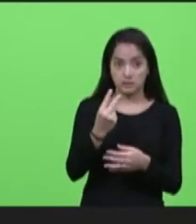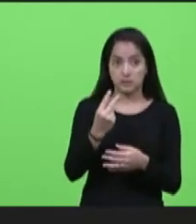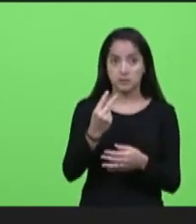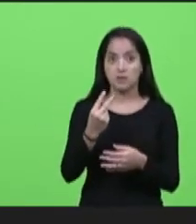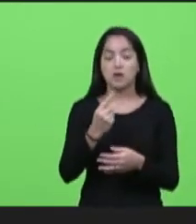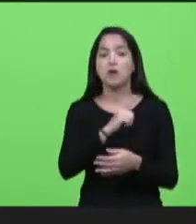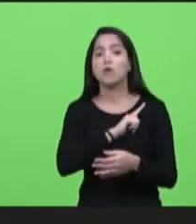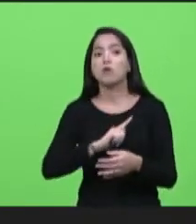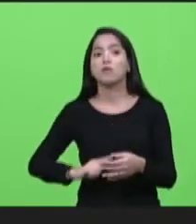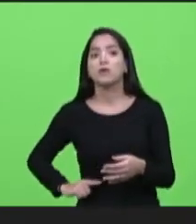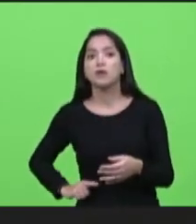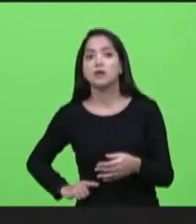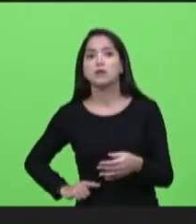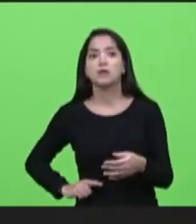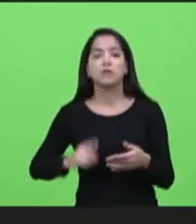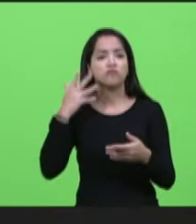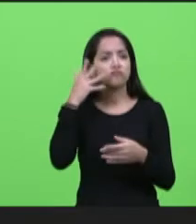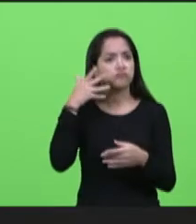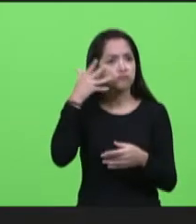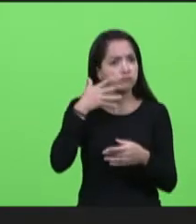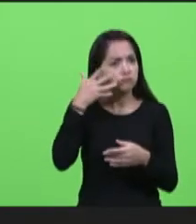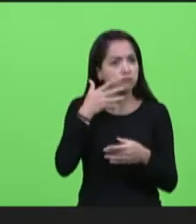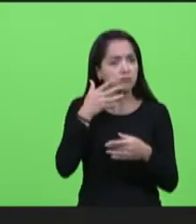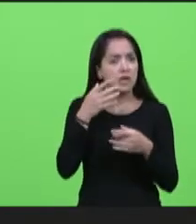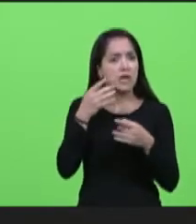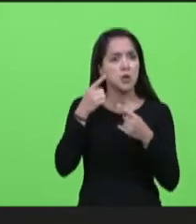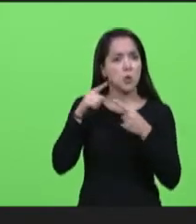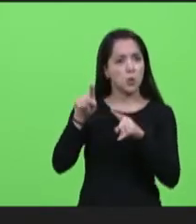fala criticando o governador Carlos